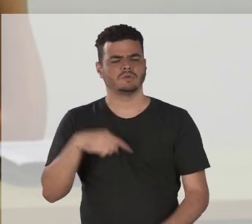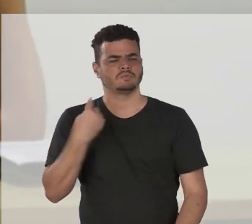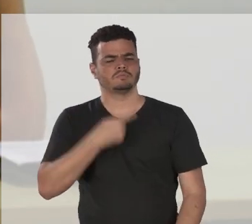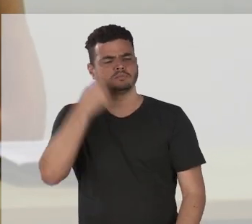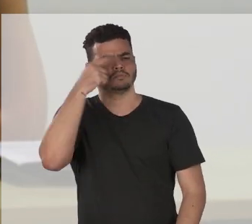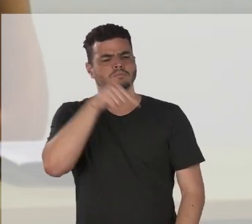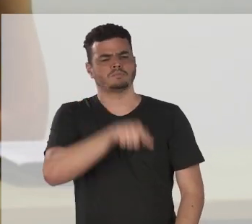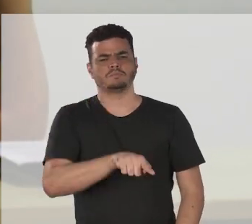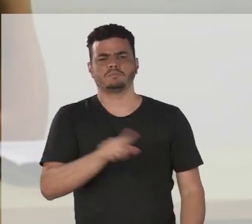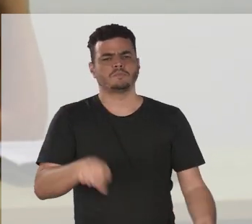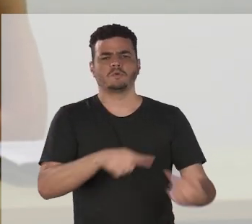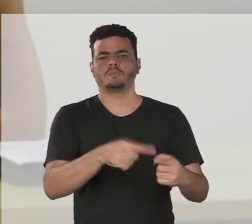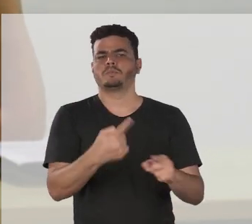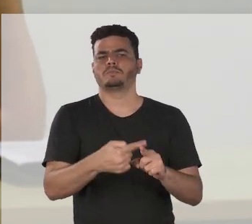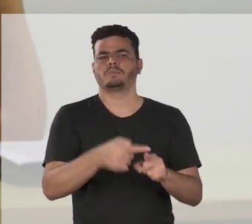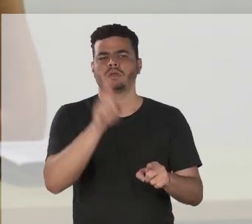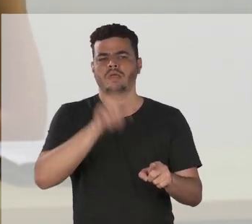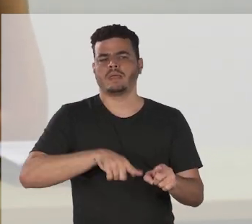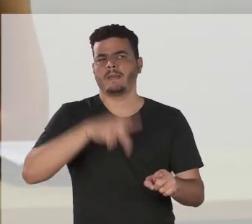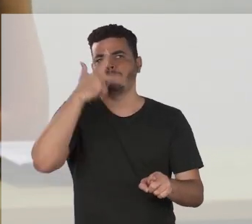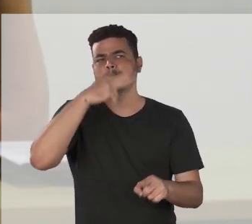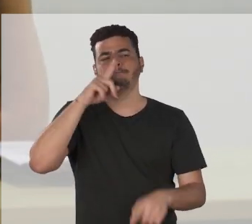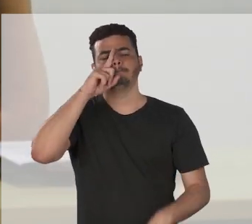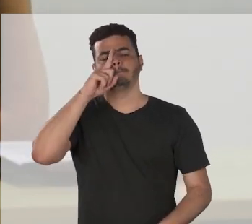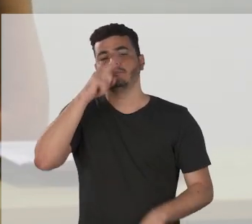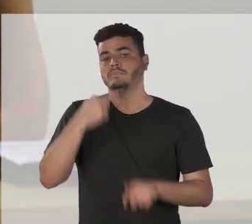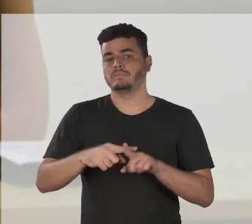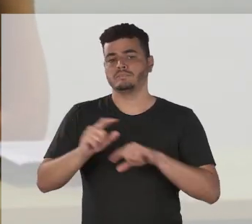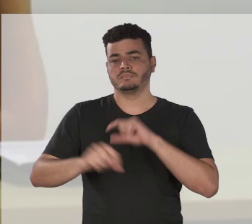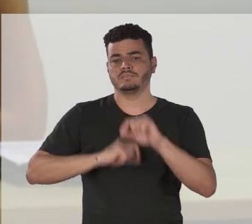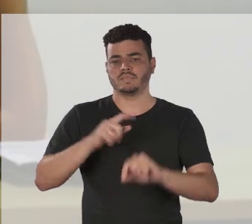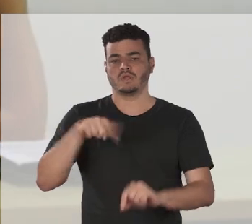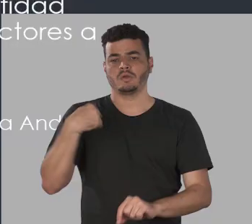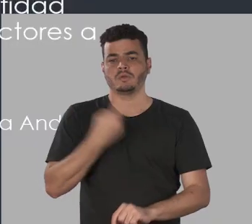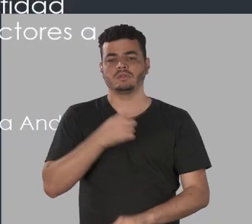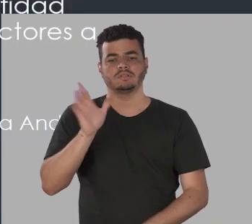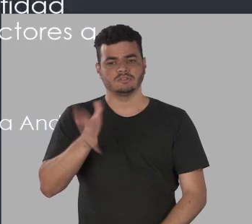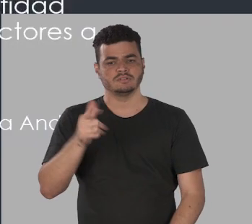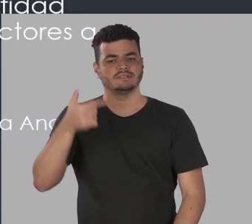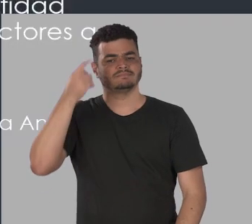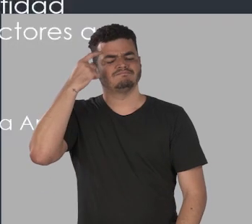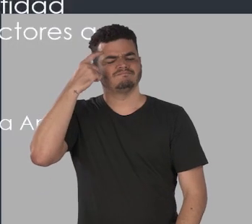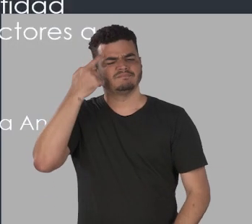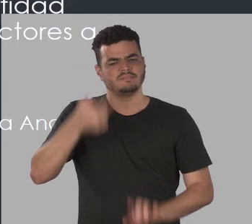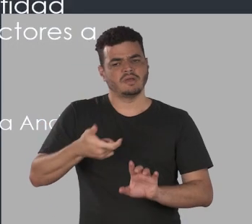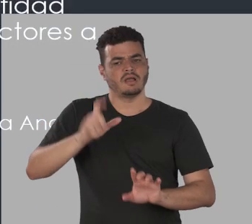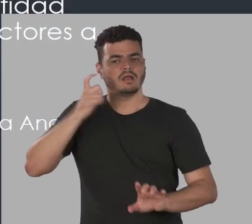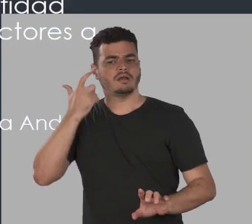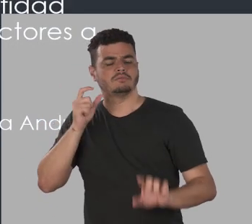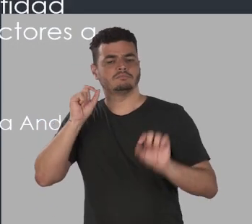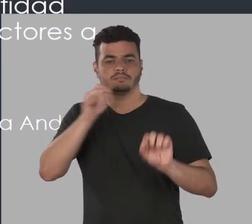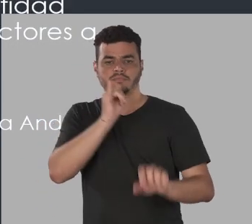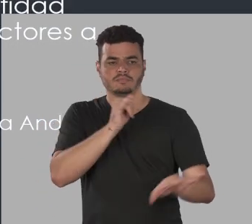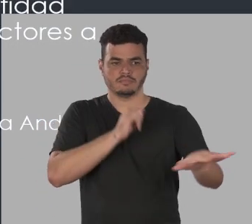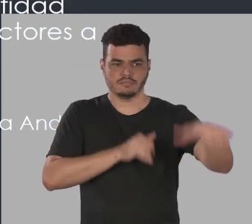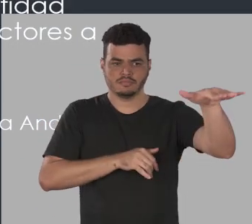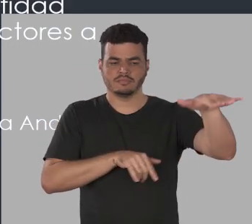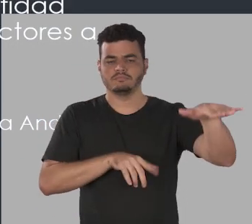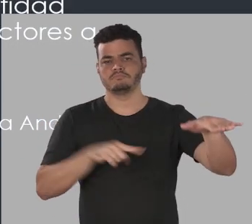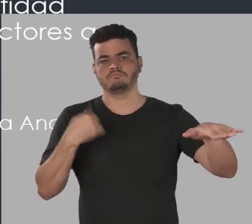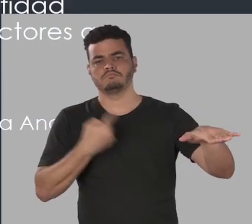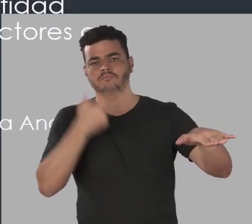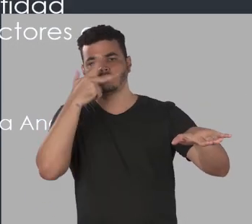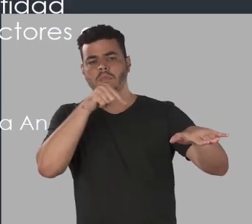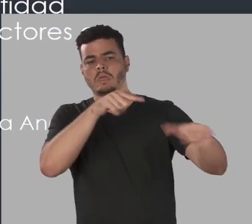de infantil ou de juvenil. É um perigo, porque parece de ideias preconcebidas sobre o que é uma criança e um jovem, e